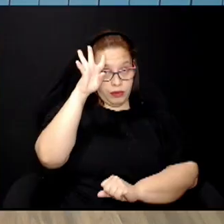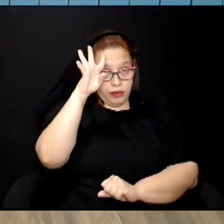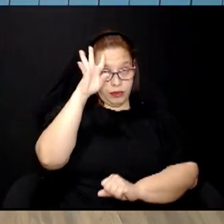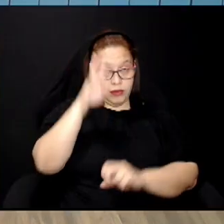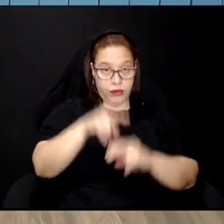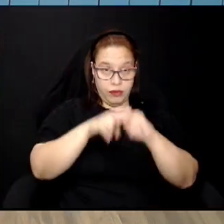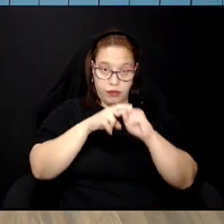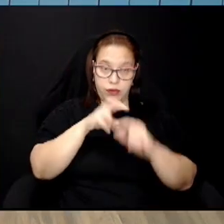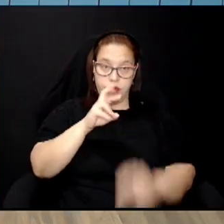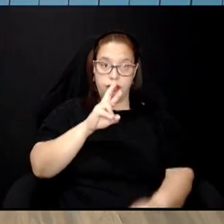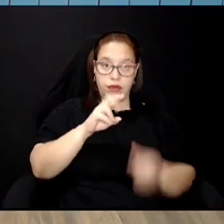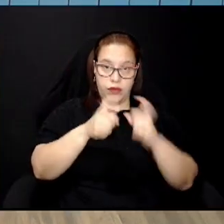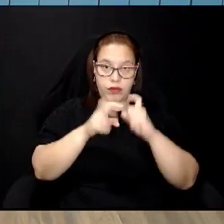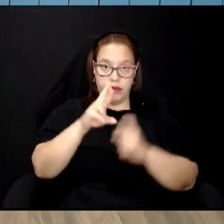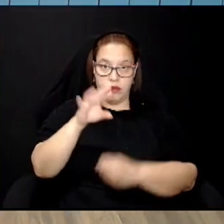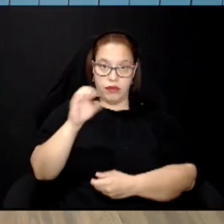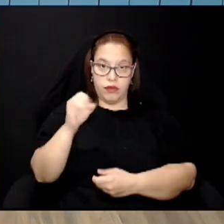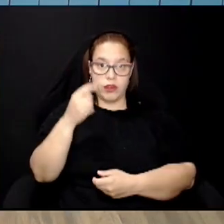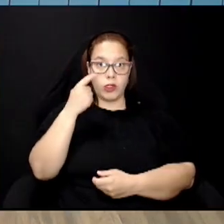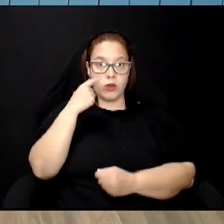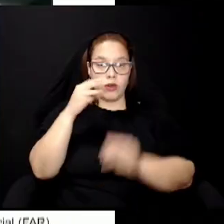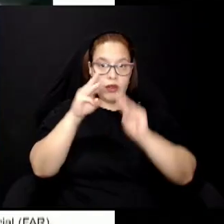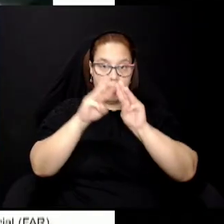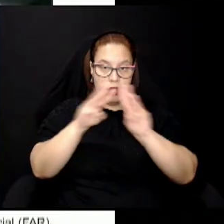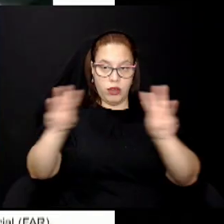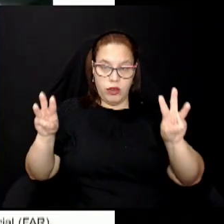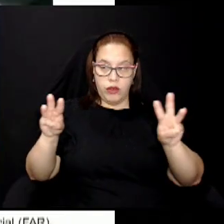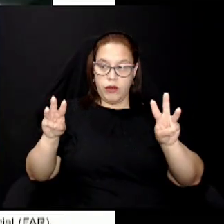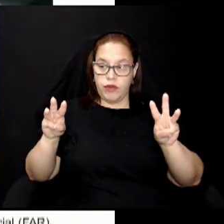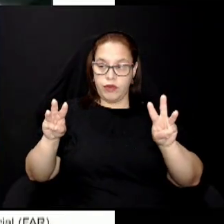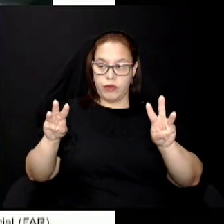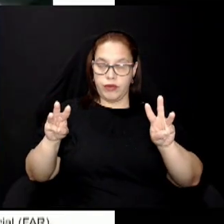reunião ordinária. Site aberto